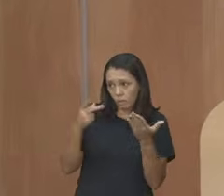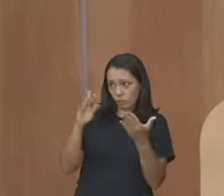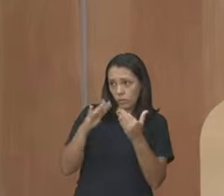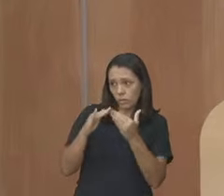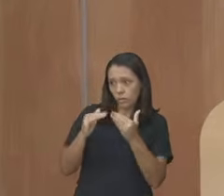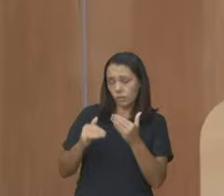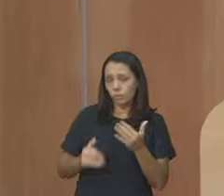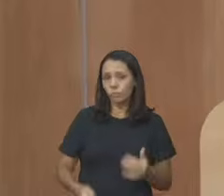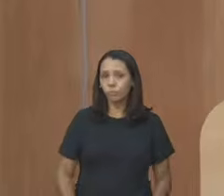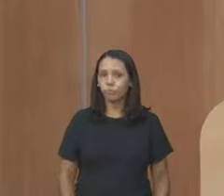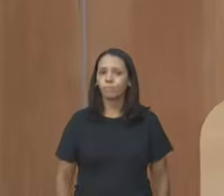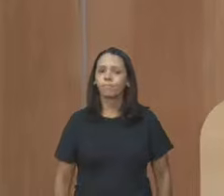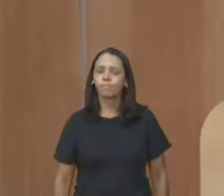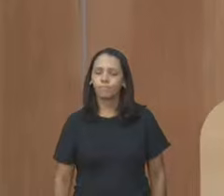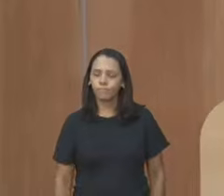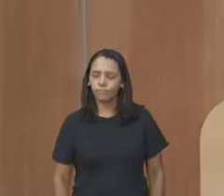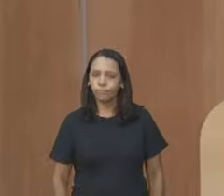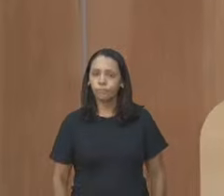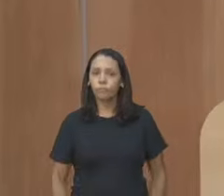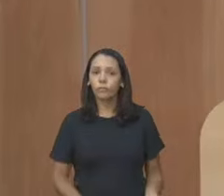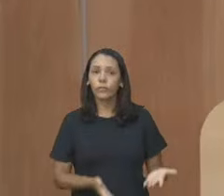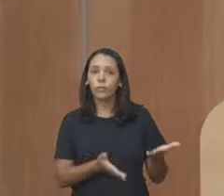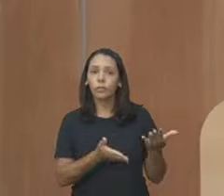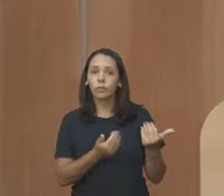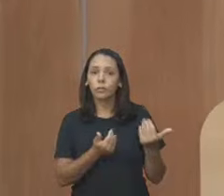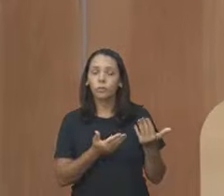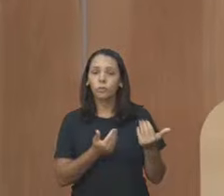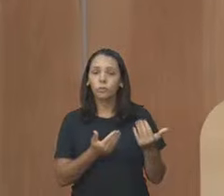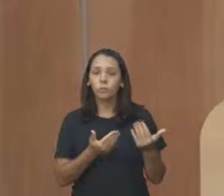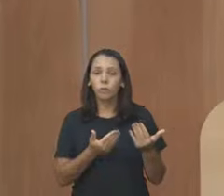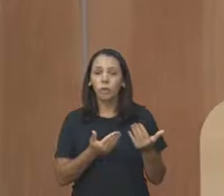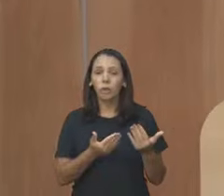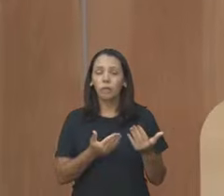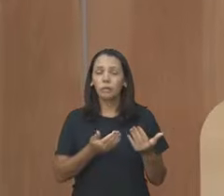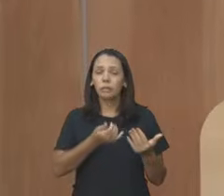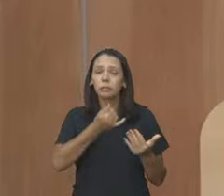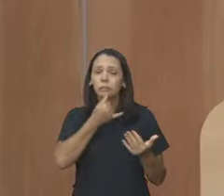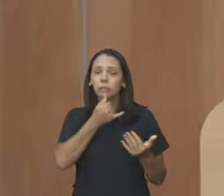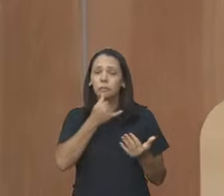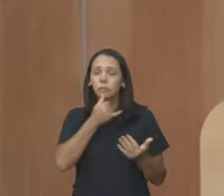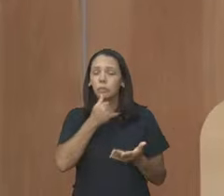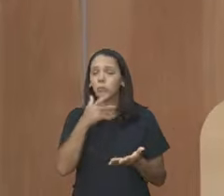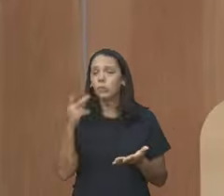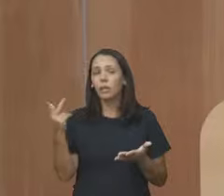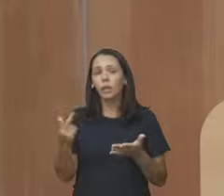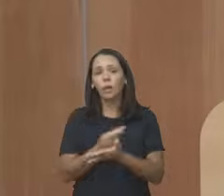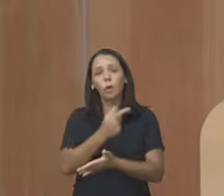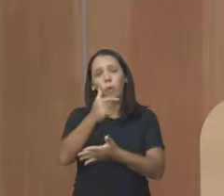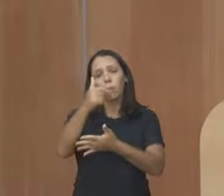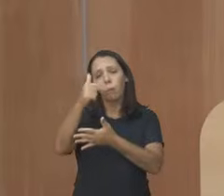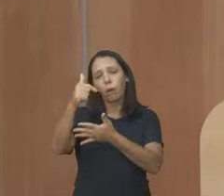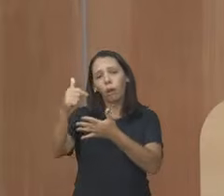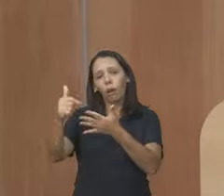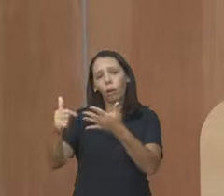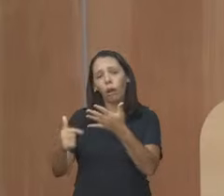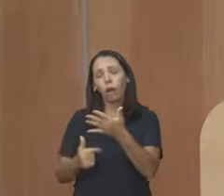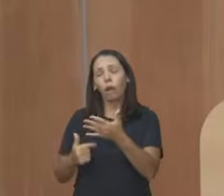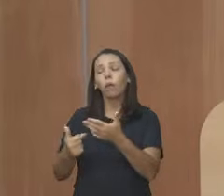Esse garoto, infelizmente, ele fez isso, isso, isso, e está aqui para cumprir o que tem que ser